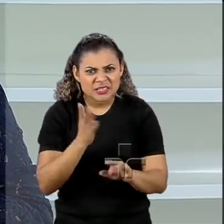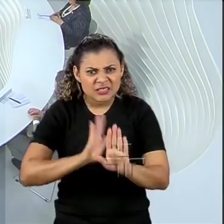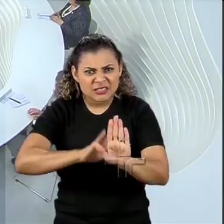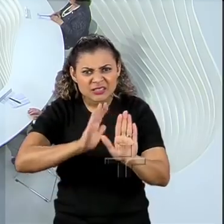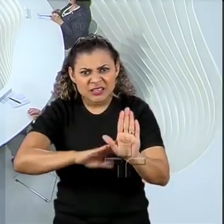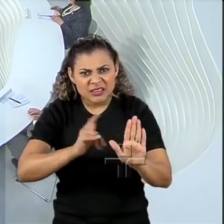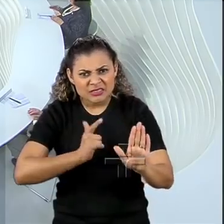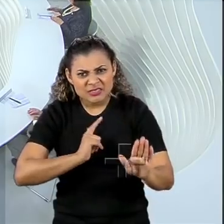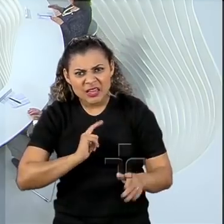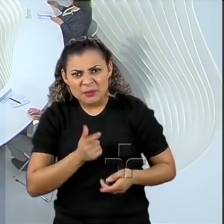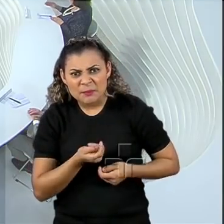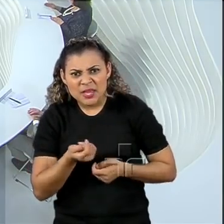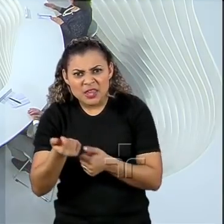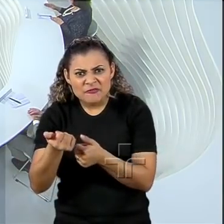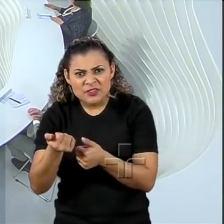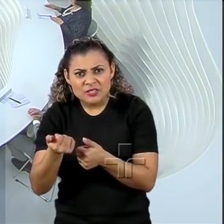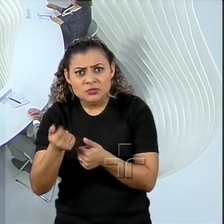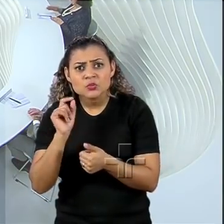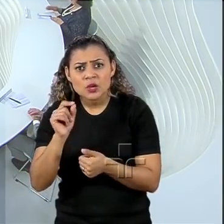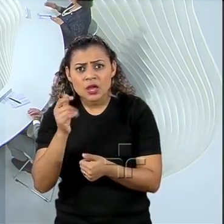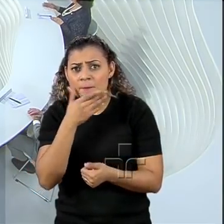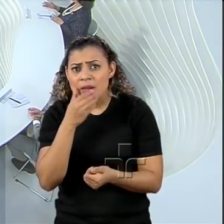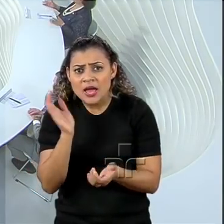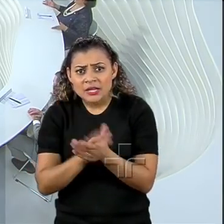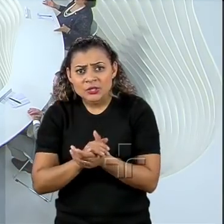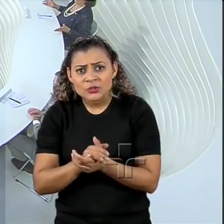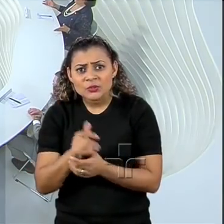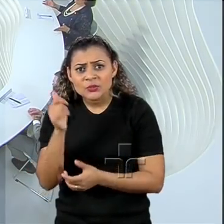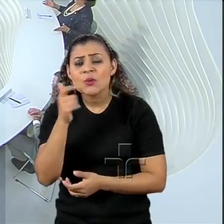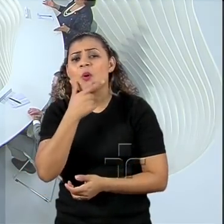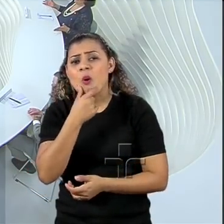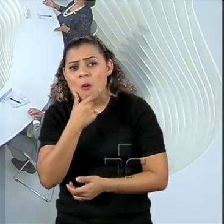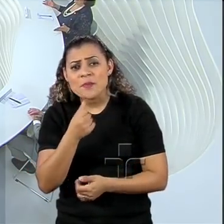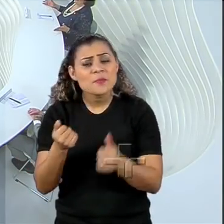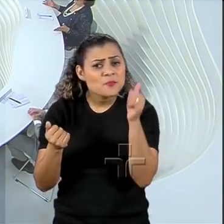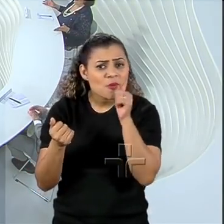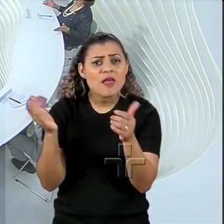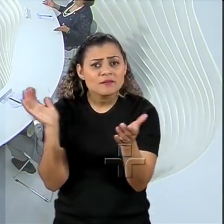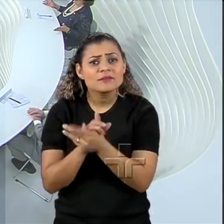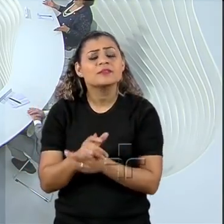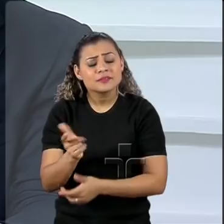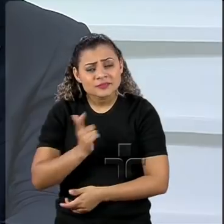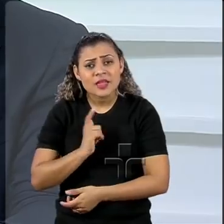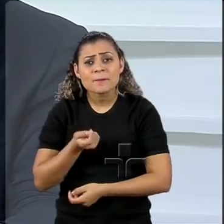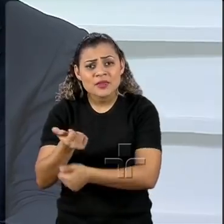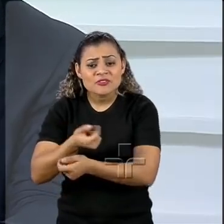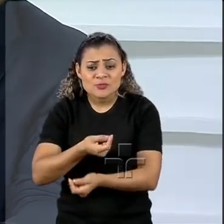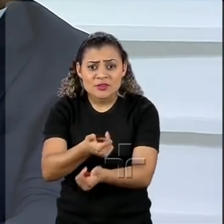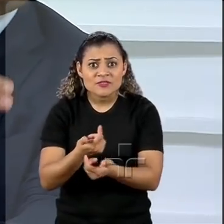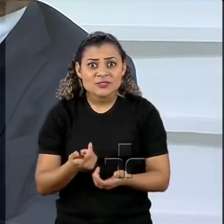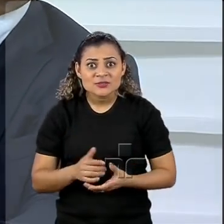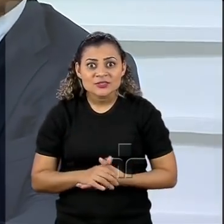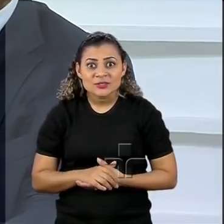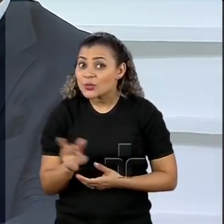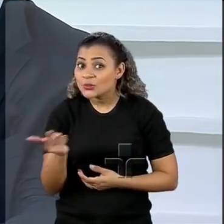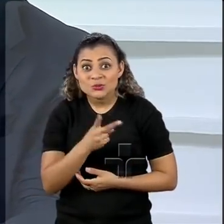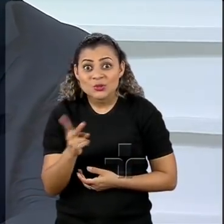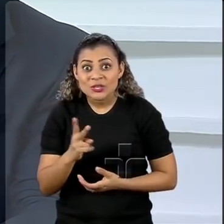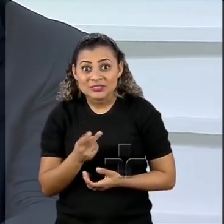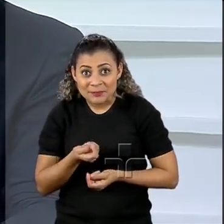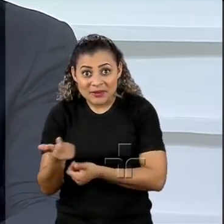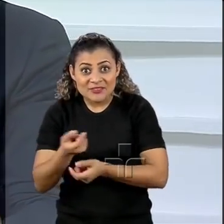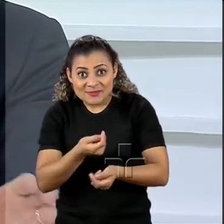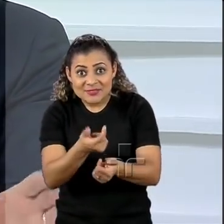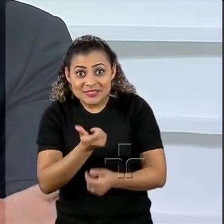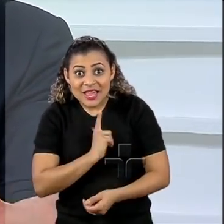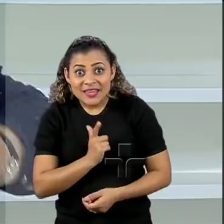moradia para marido e mulher. Exatamente. Ambos são magistrados. Bom, era aí que eu ia chegar, né? Das patologias.